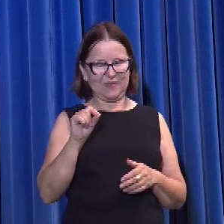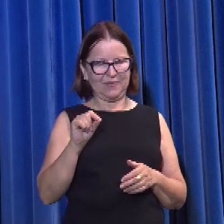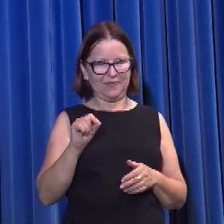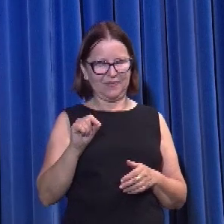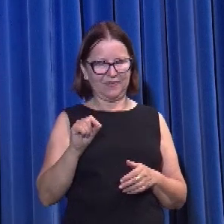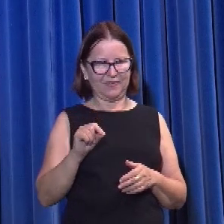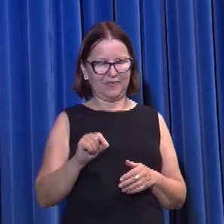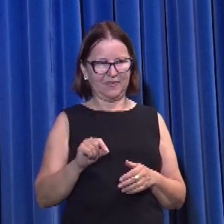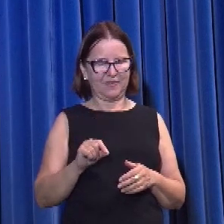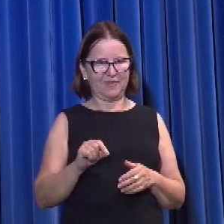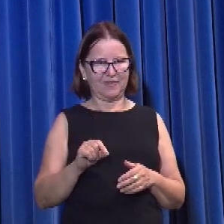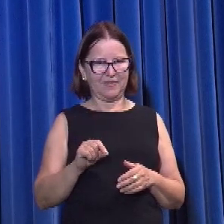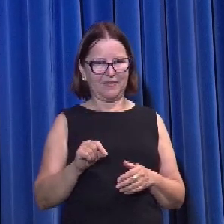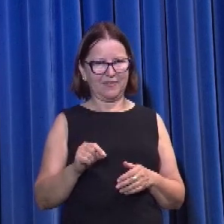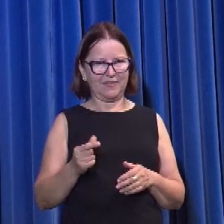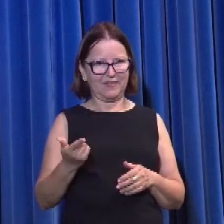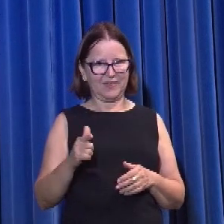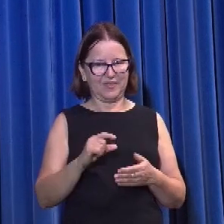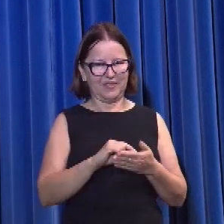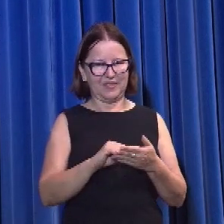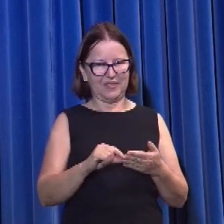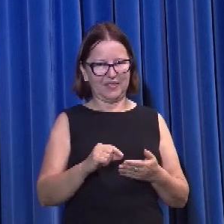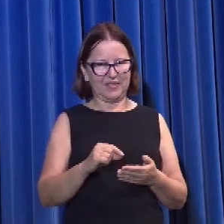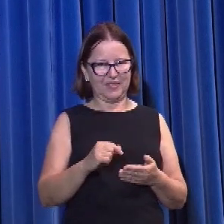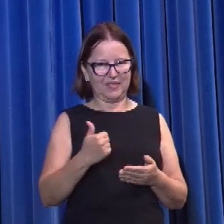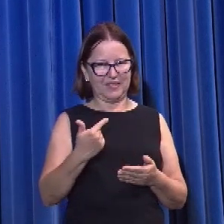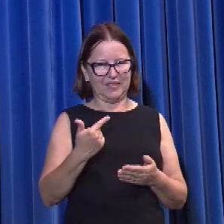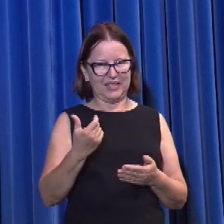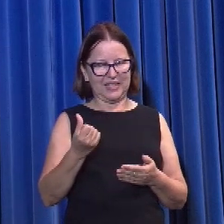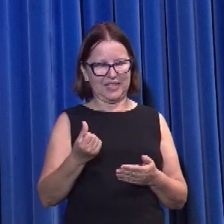um pouquinho para trás, verso 26.